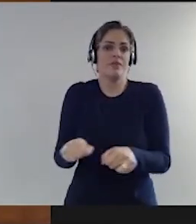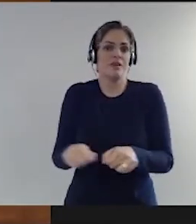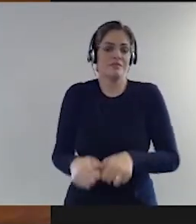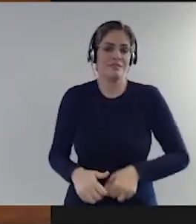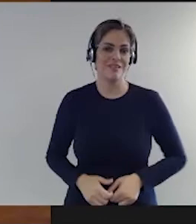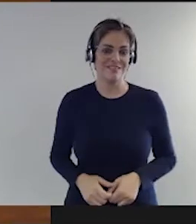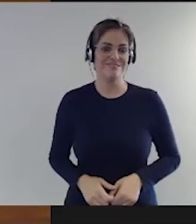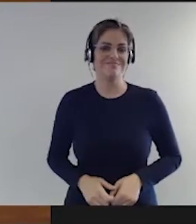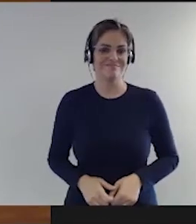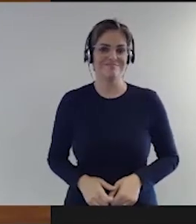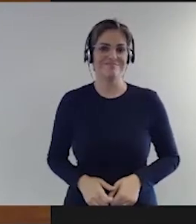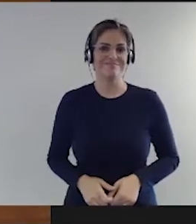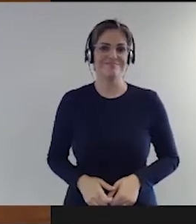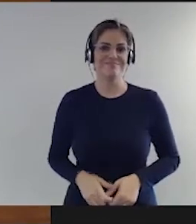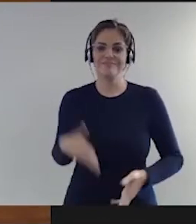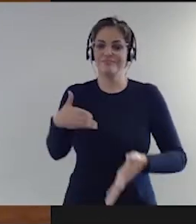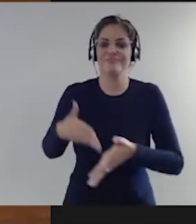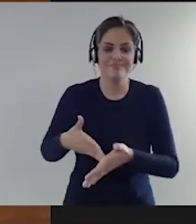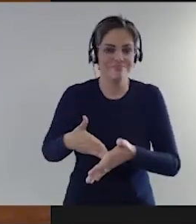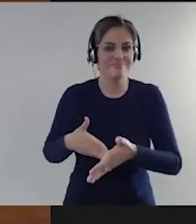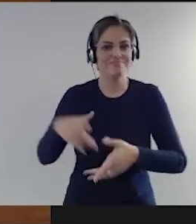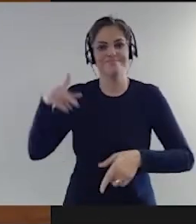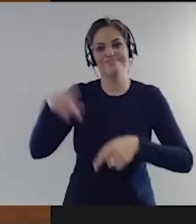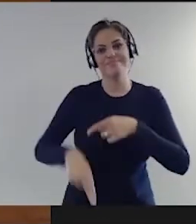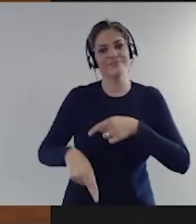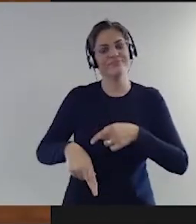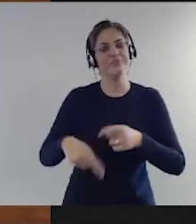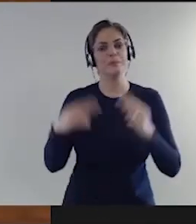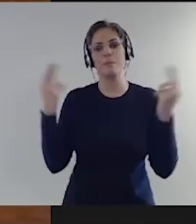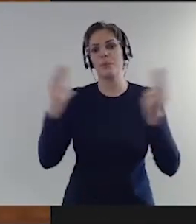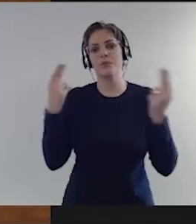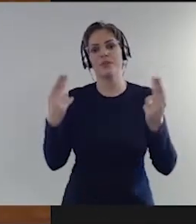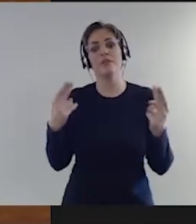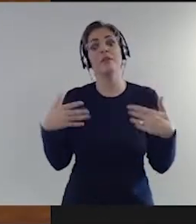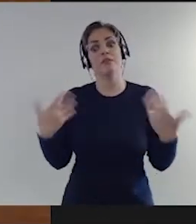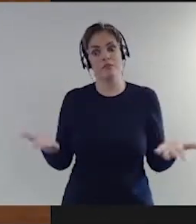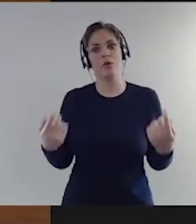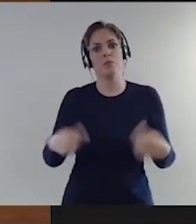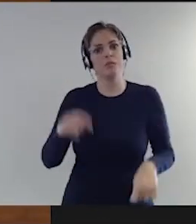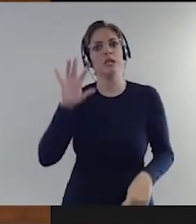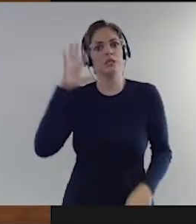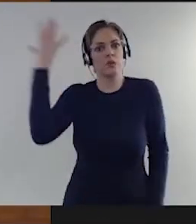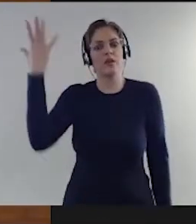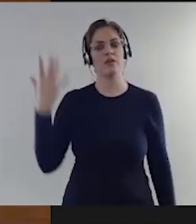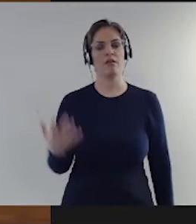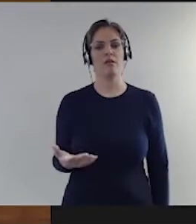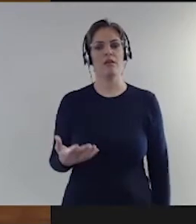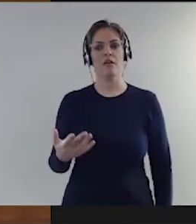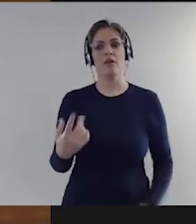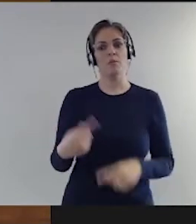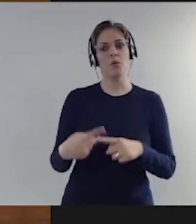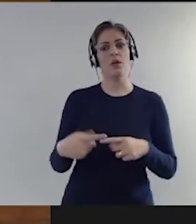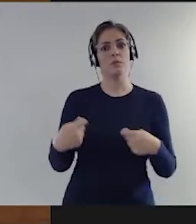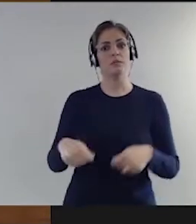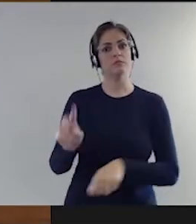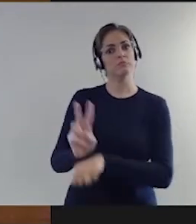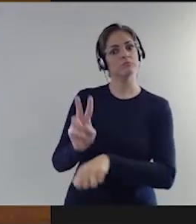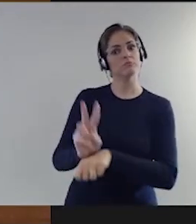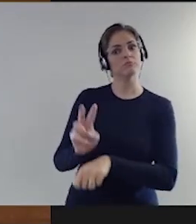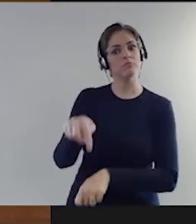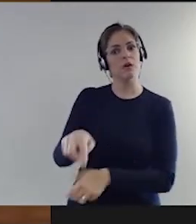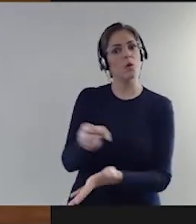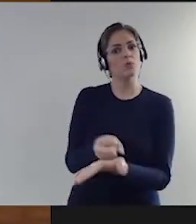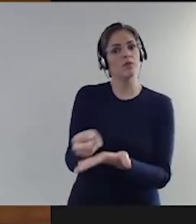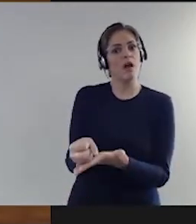em que impediram o cumprimento desses contratos, deve-se buscar soluções que preservem essas relações